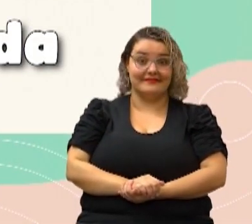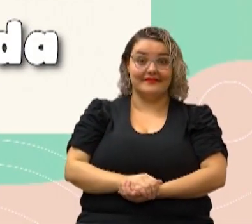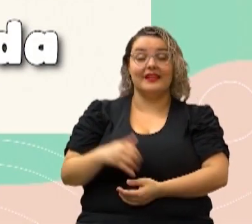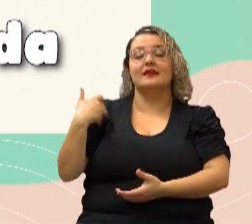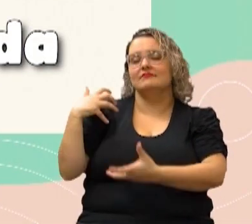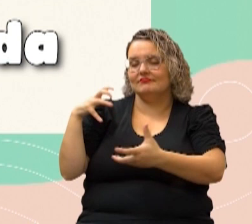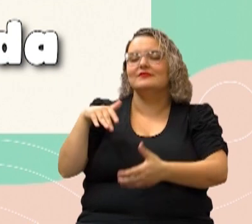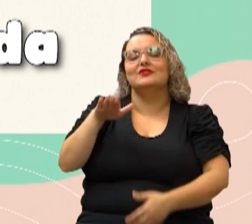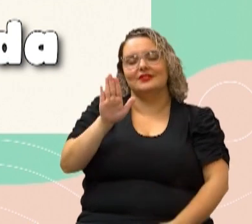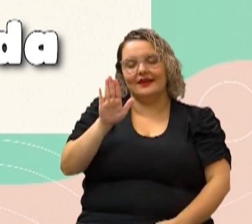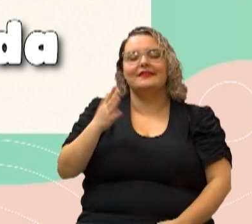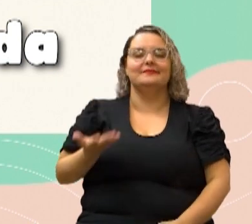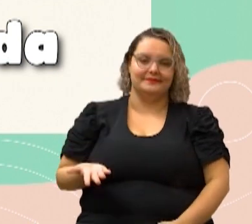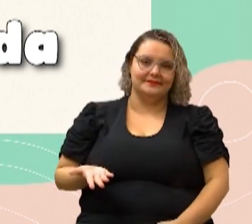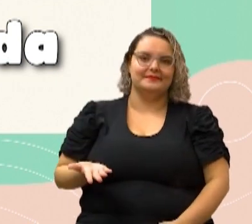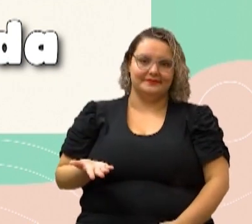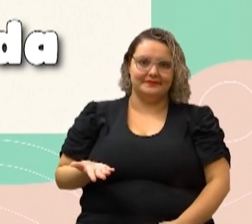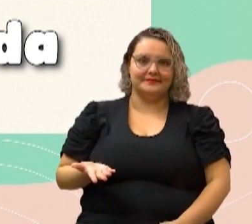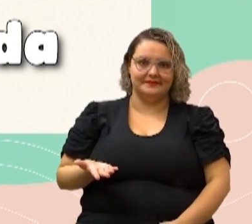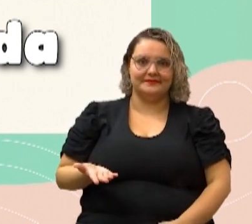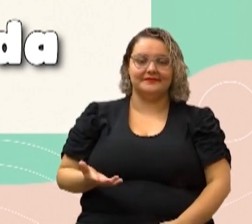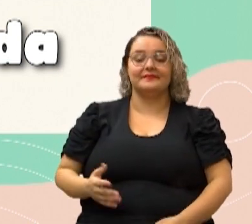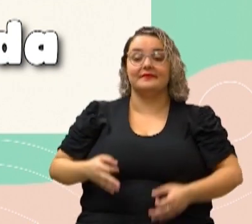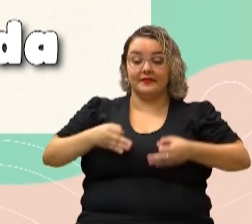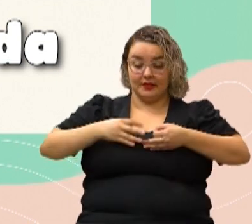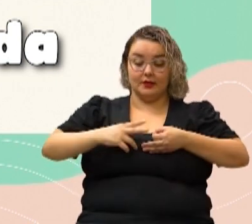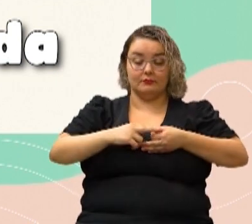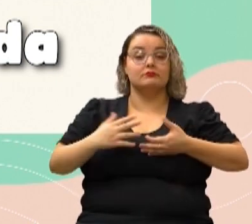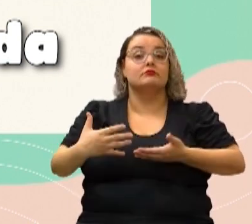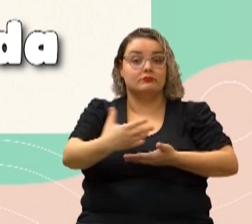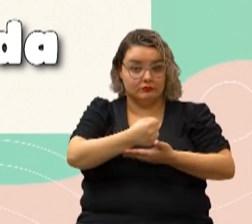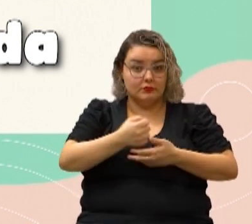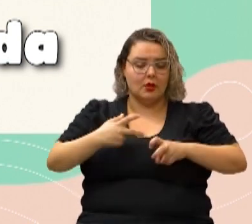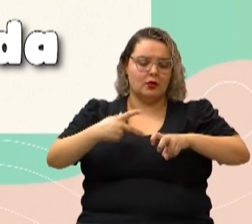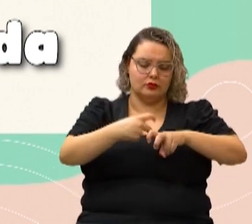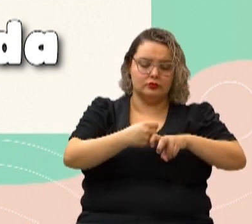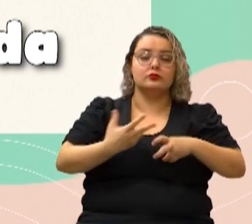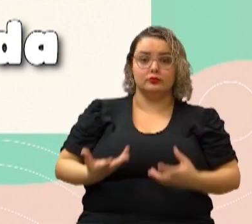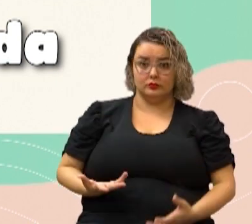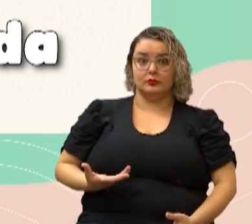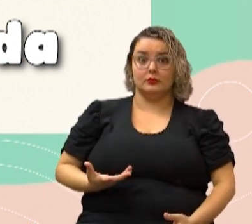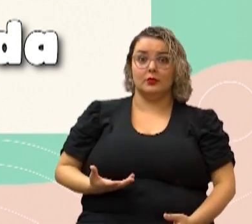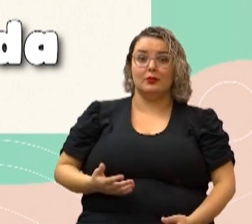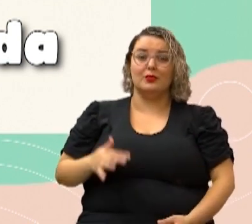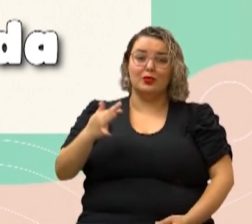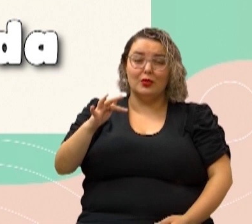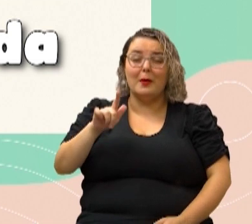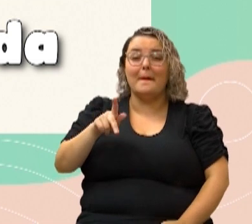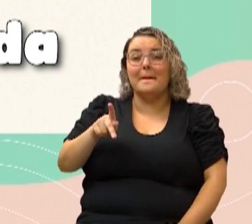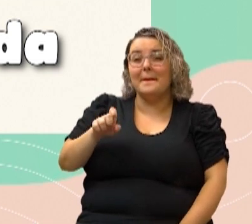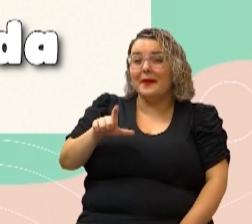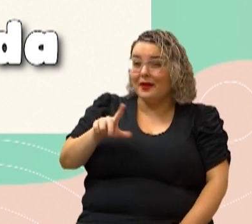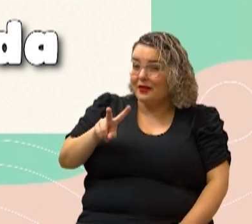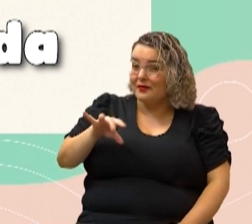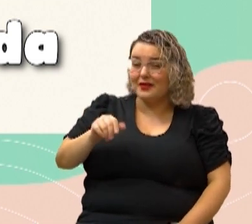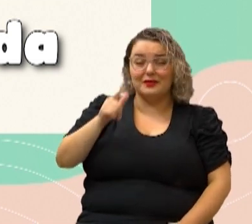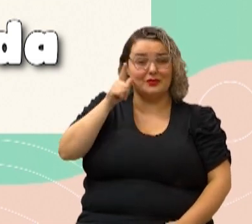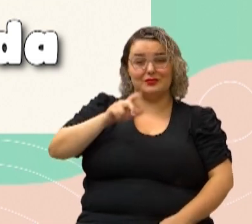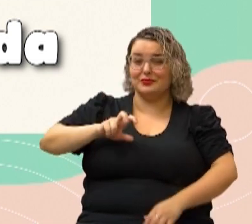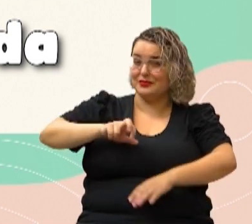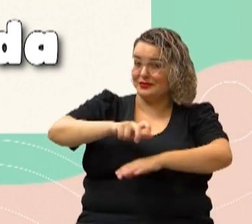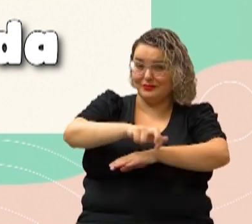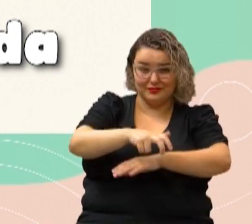gatinha adulta, de porte médio e castrada. Foi resgatada em 2021 com uma lesão pélvica sem conseguir se